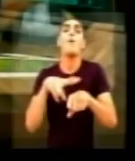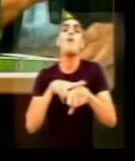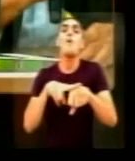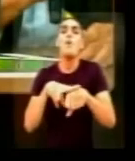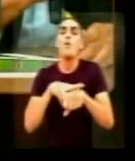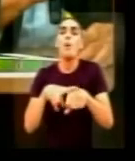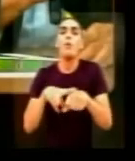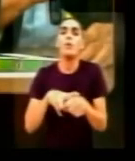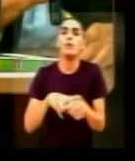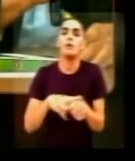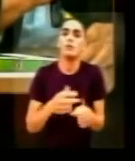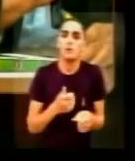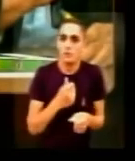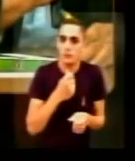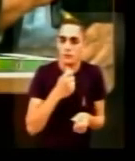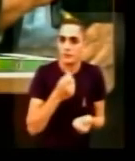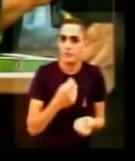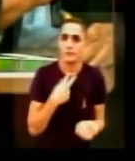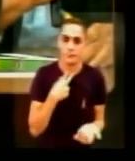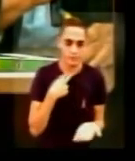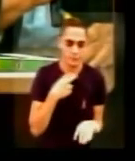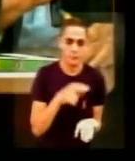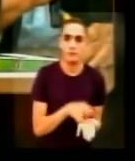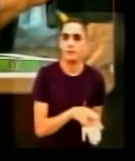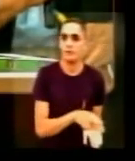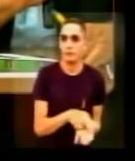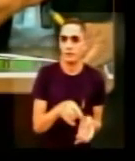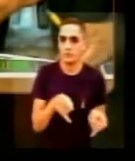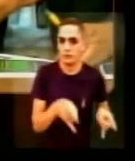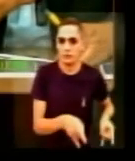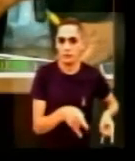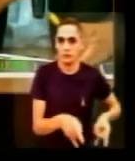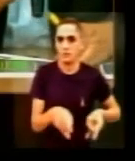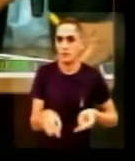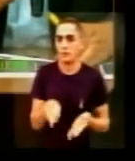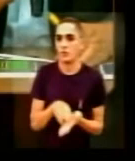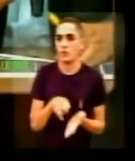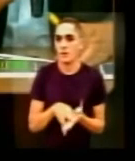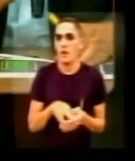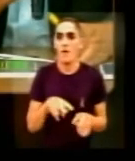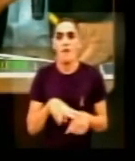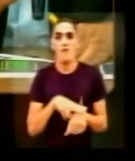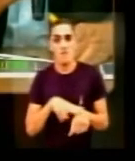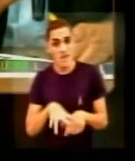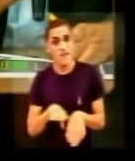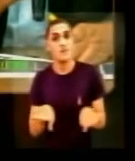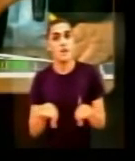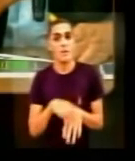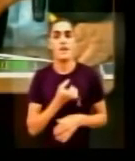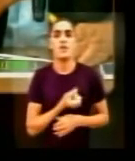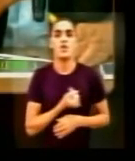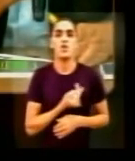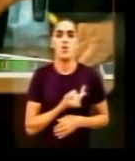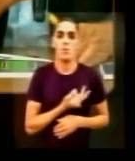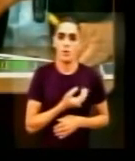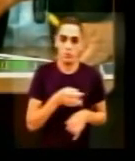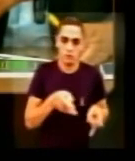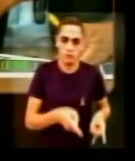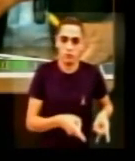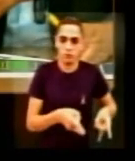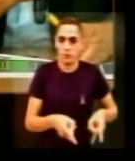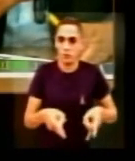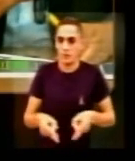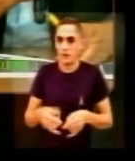ocupação de leitos, tá? Nós estamos verde no número de leitos de Covid para 100 mil